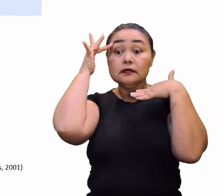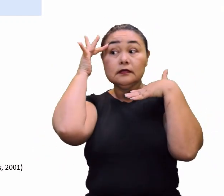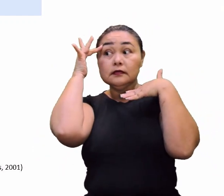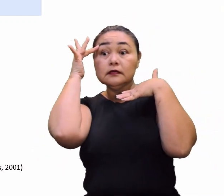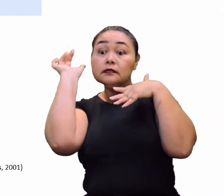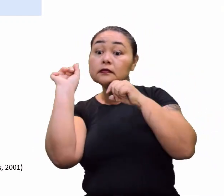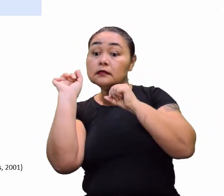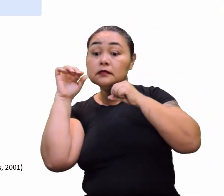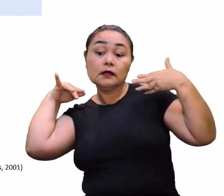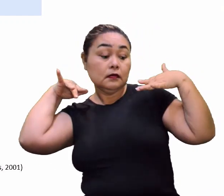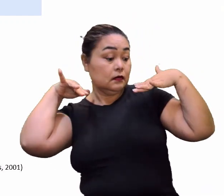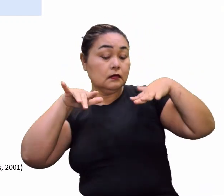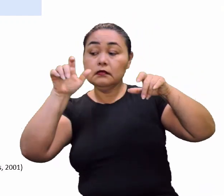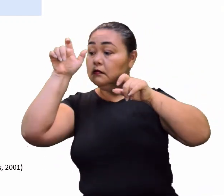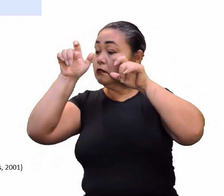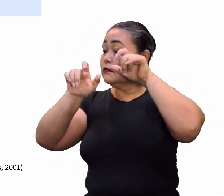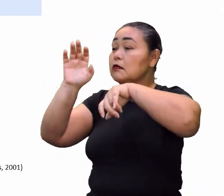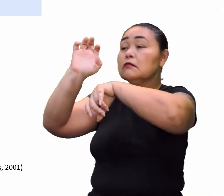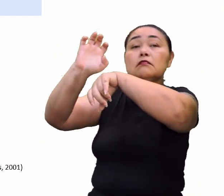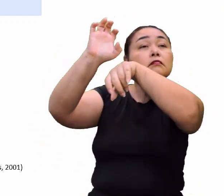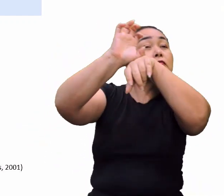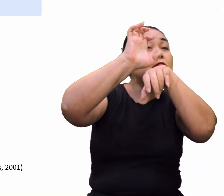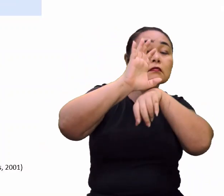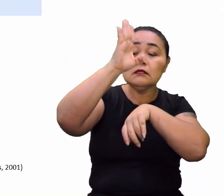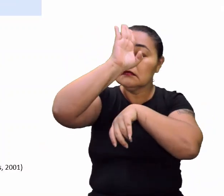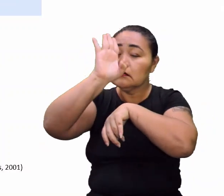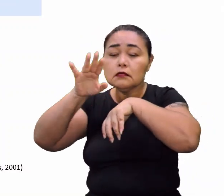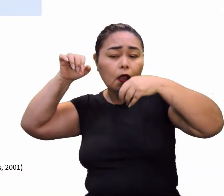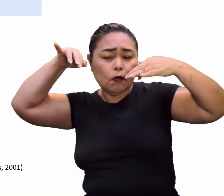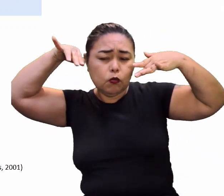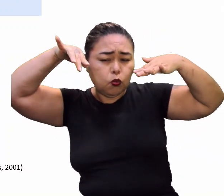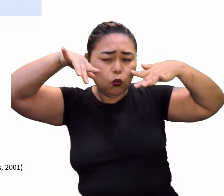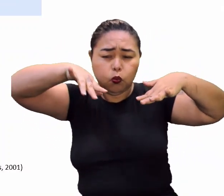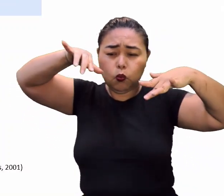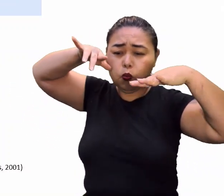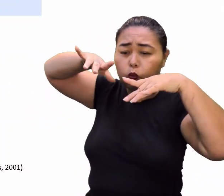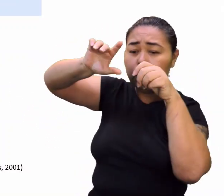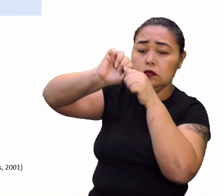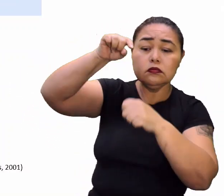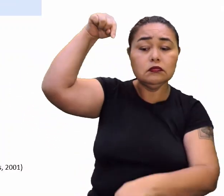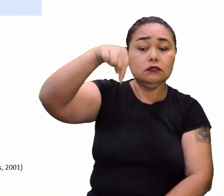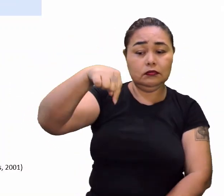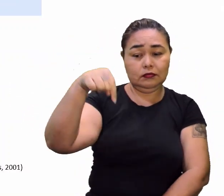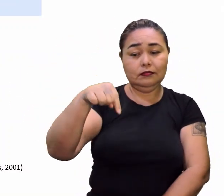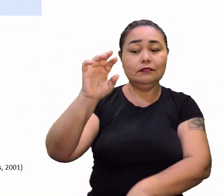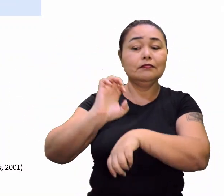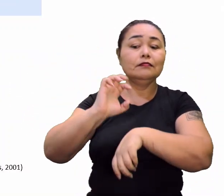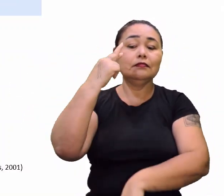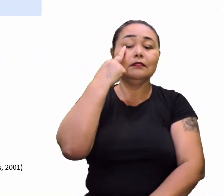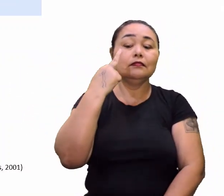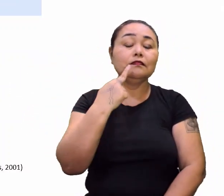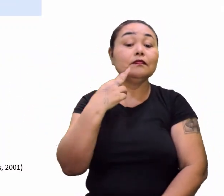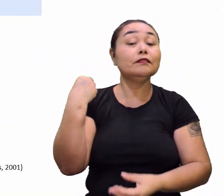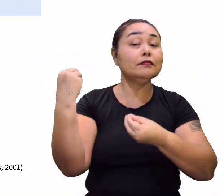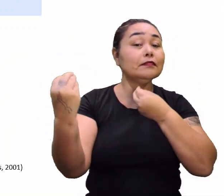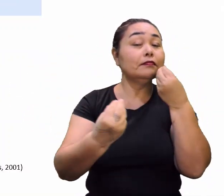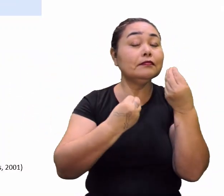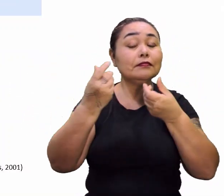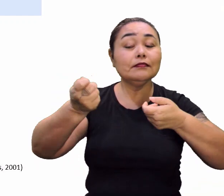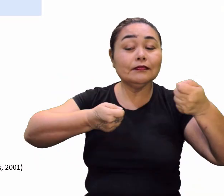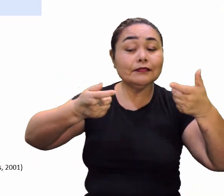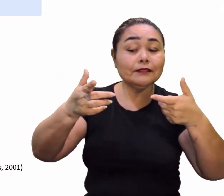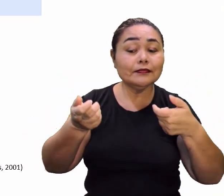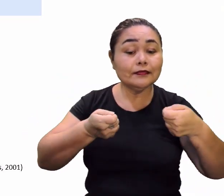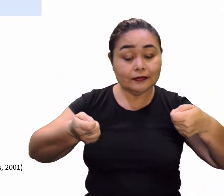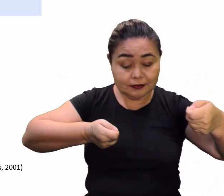fluxo migratório de diversos estados brasileiros para cá. Exatamente. E como era essa